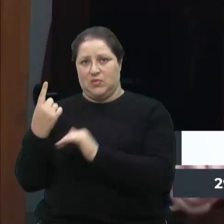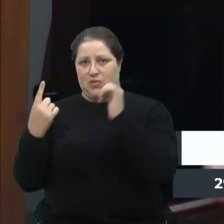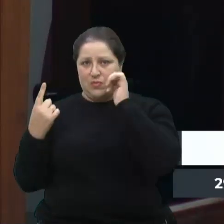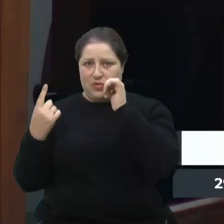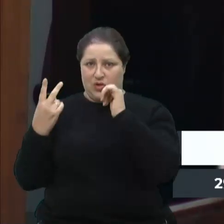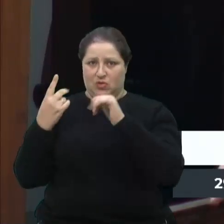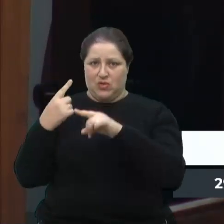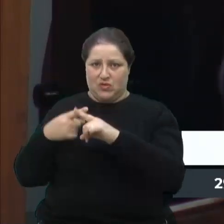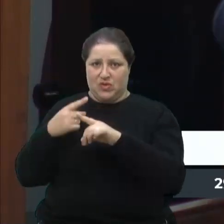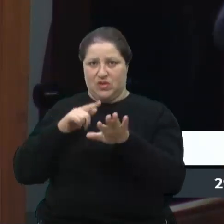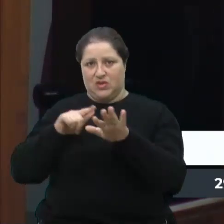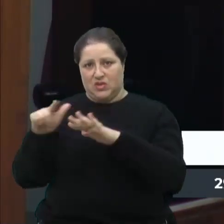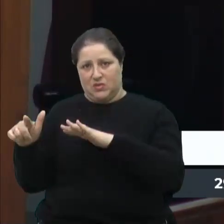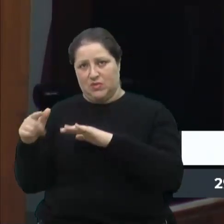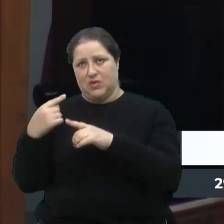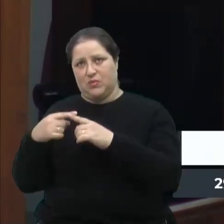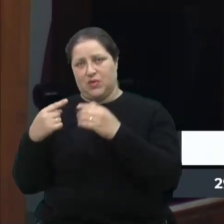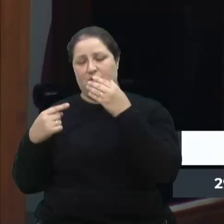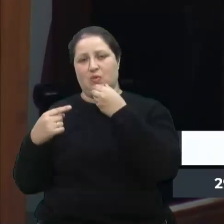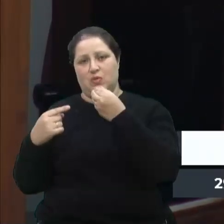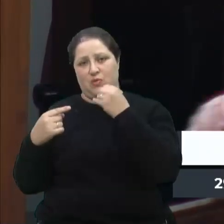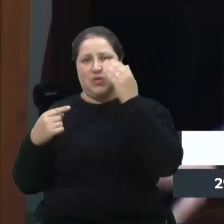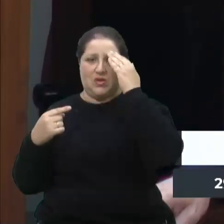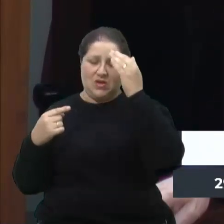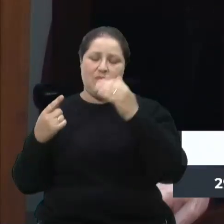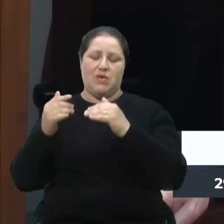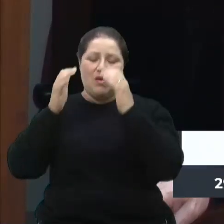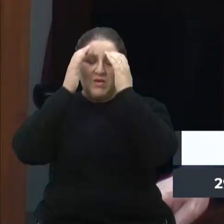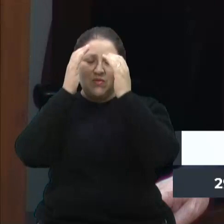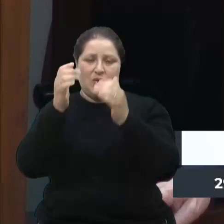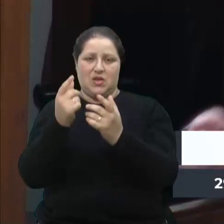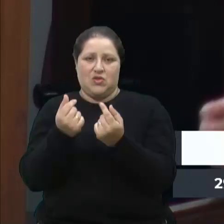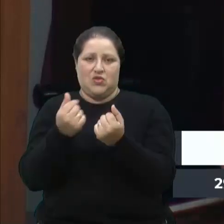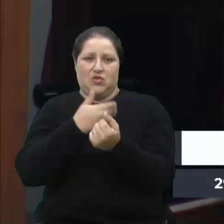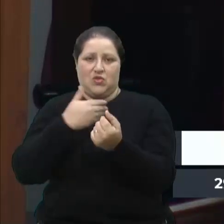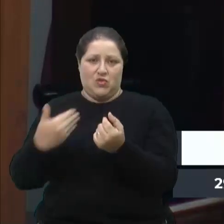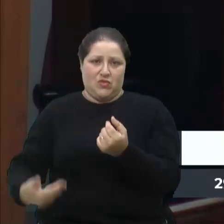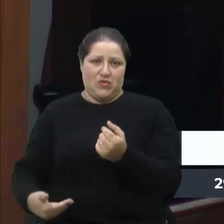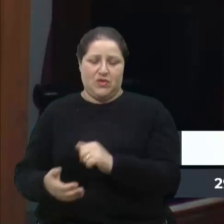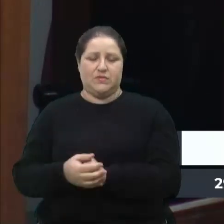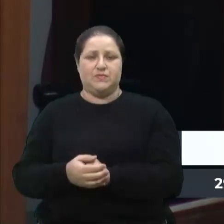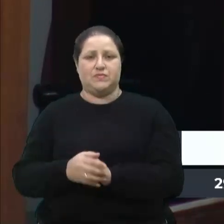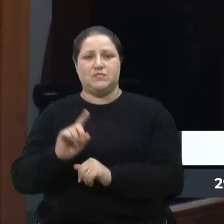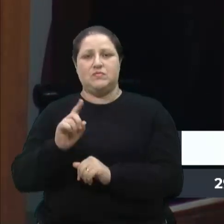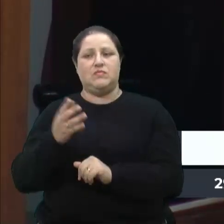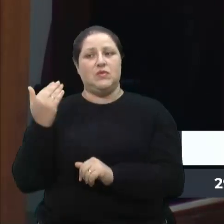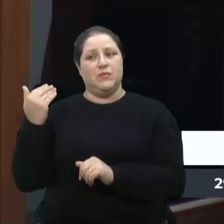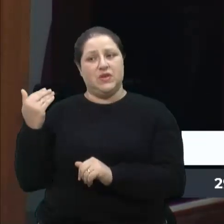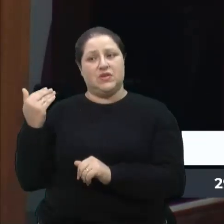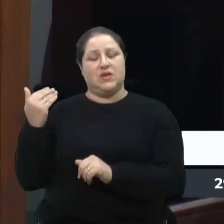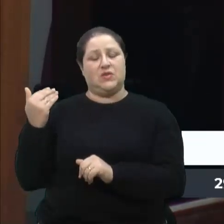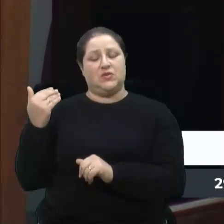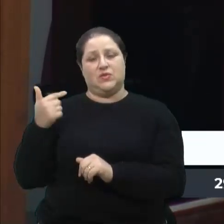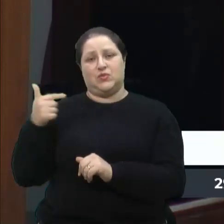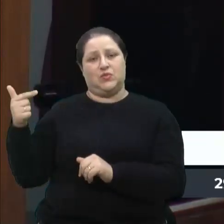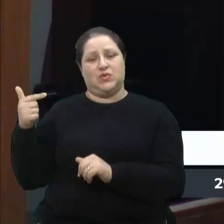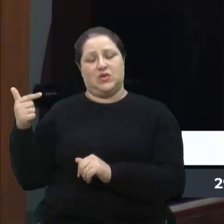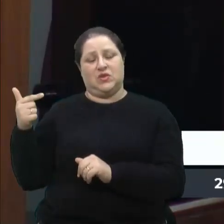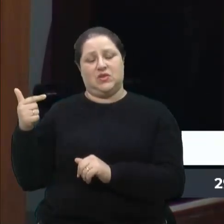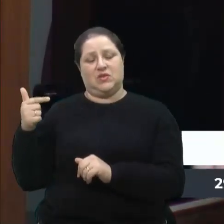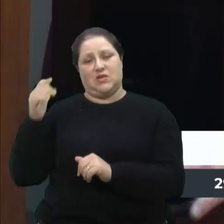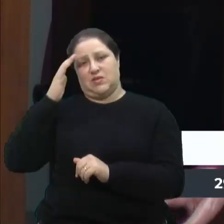2 vezes por semana para cuidar, porque ele sabe, ele respeita o dinheiro público. O que não acontecia na gestão PT